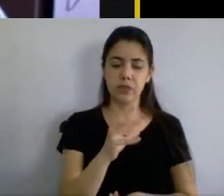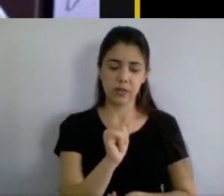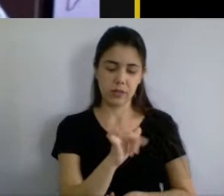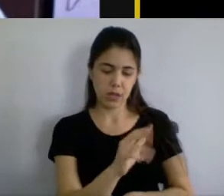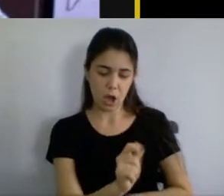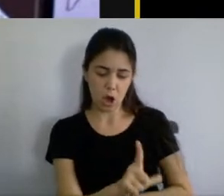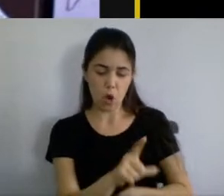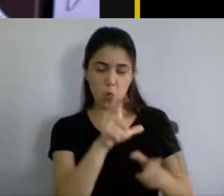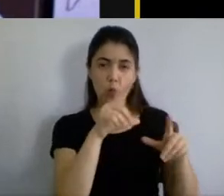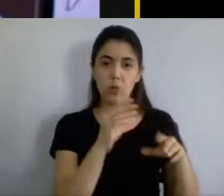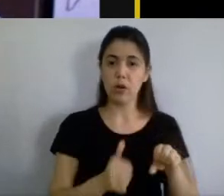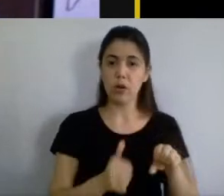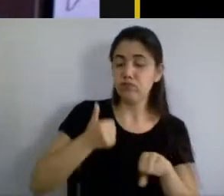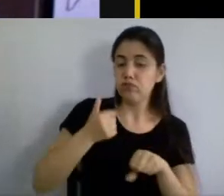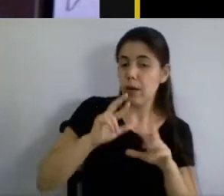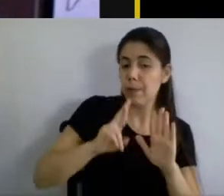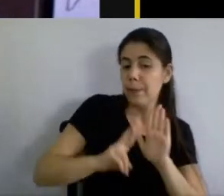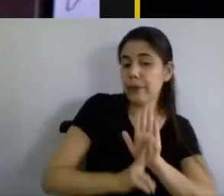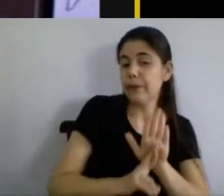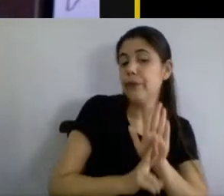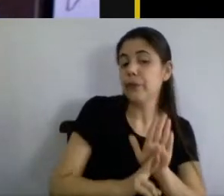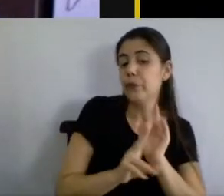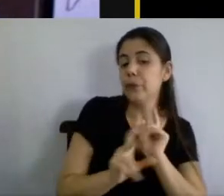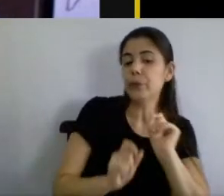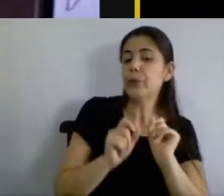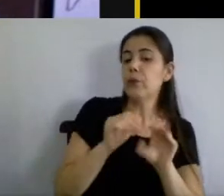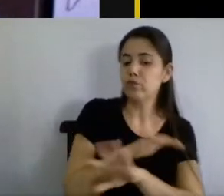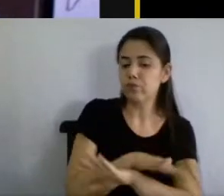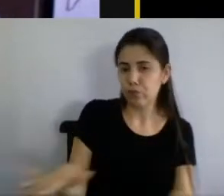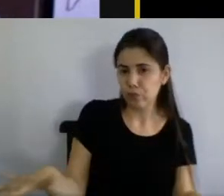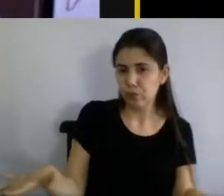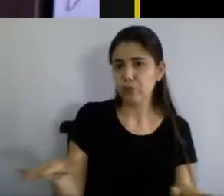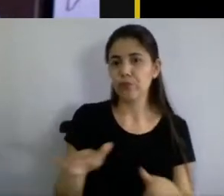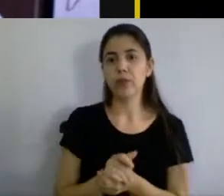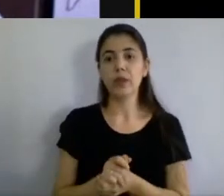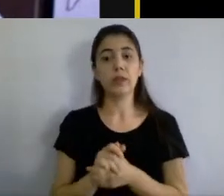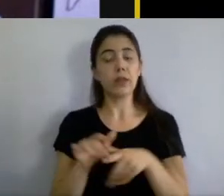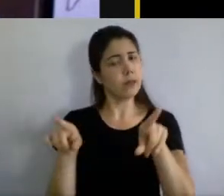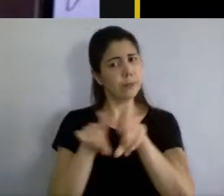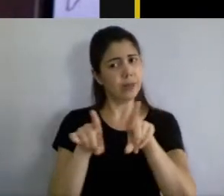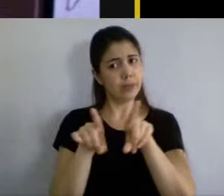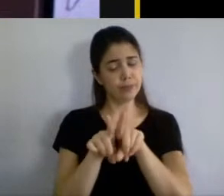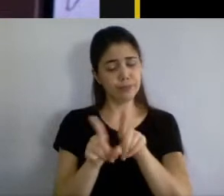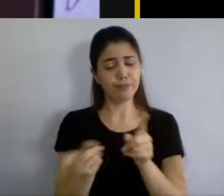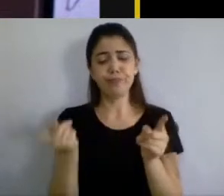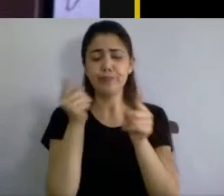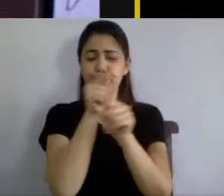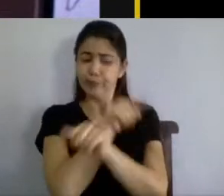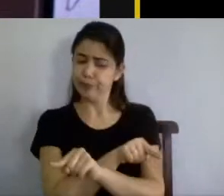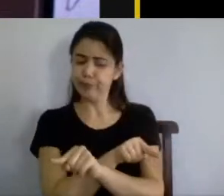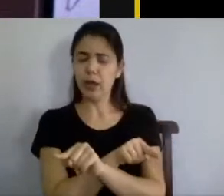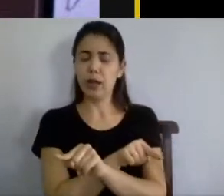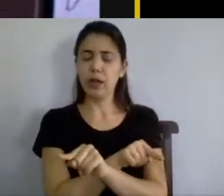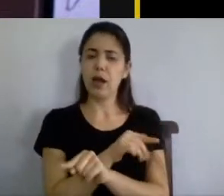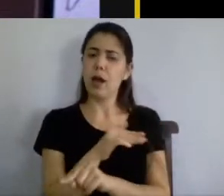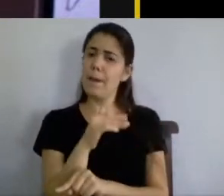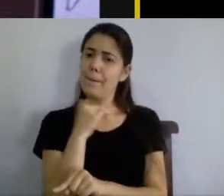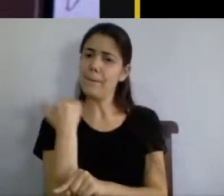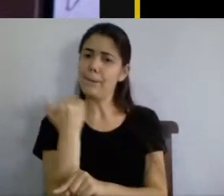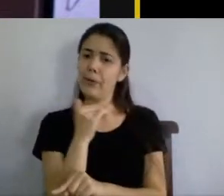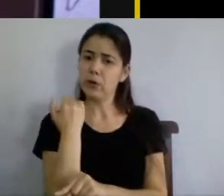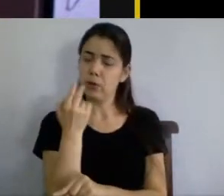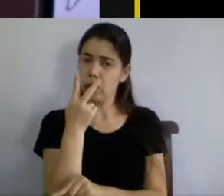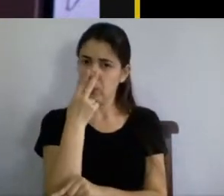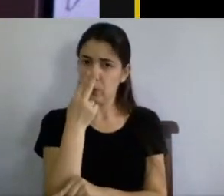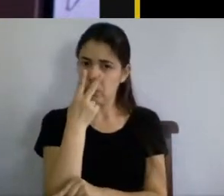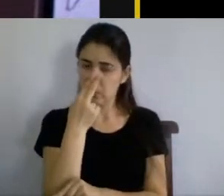novo aquilo que está morto, ela se opõe à morte como mecané, em grego, que os latinos